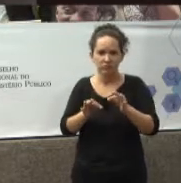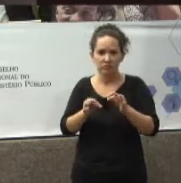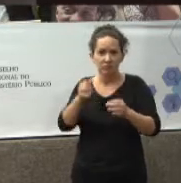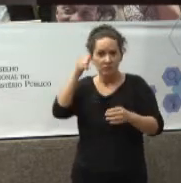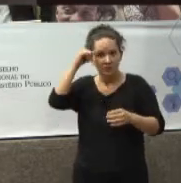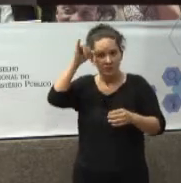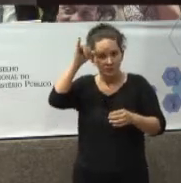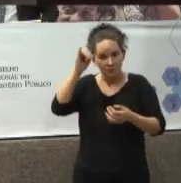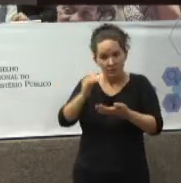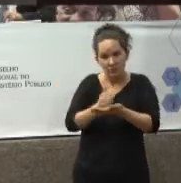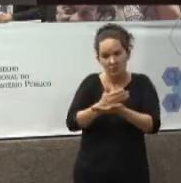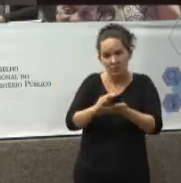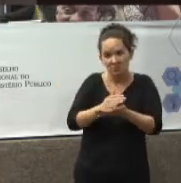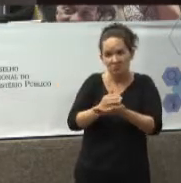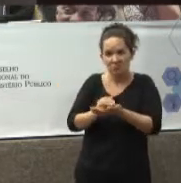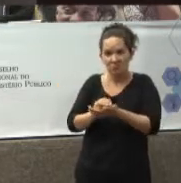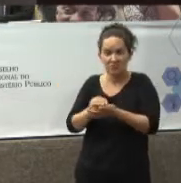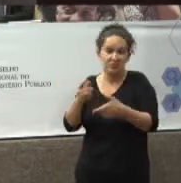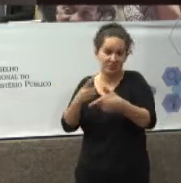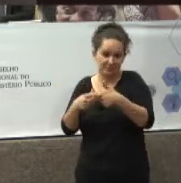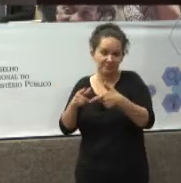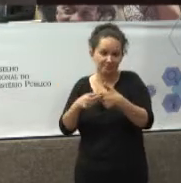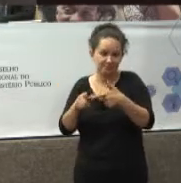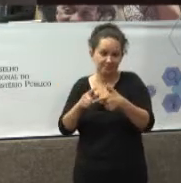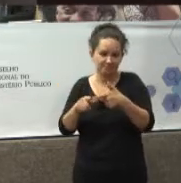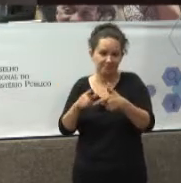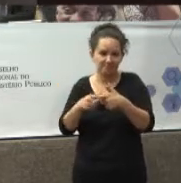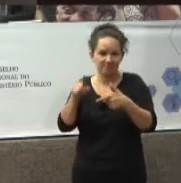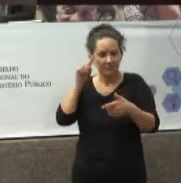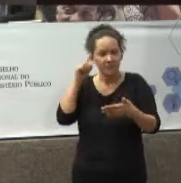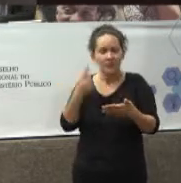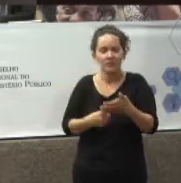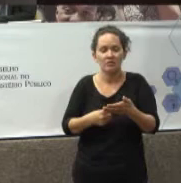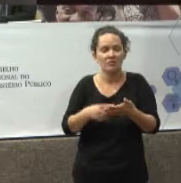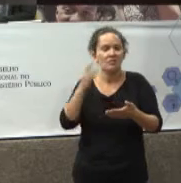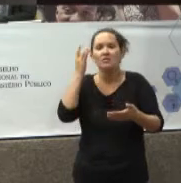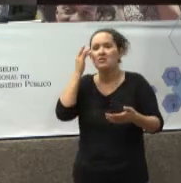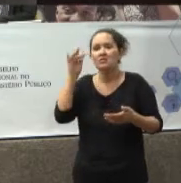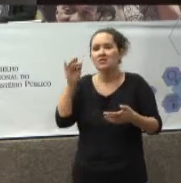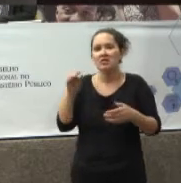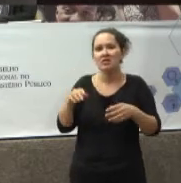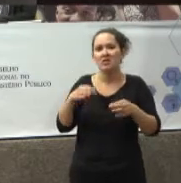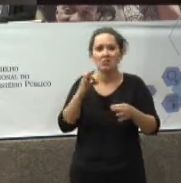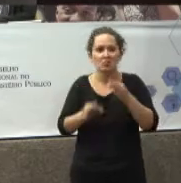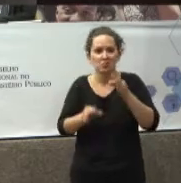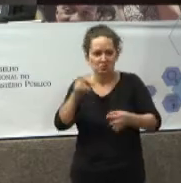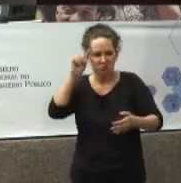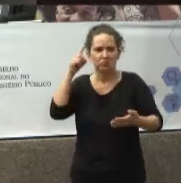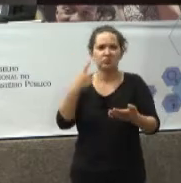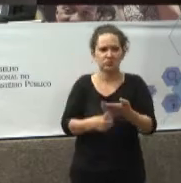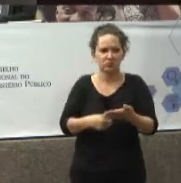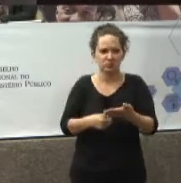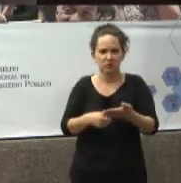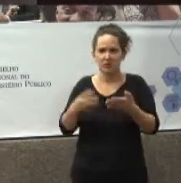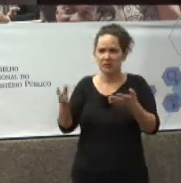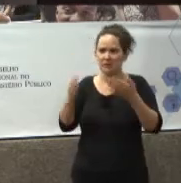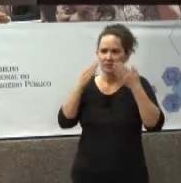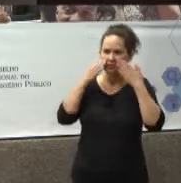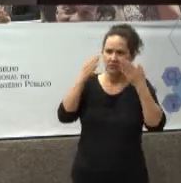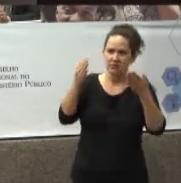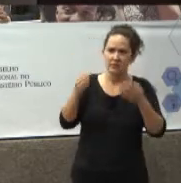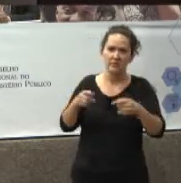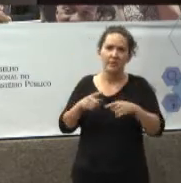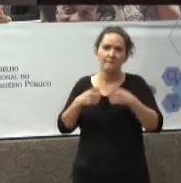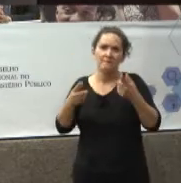evitar algumas decisões problemáticas eu não sei quantos juízes estão aqui presentes mas decidir sobre cirurgia e